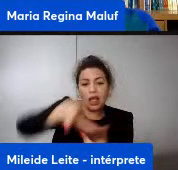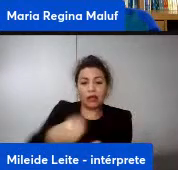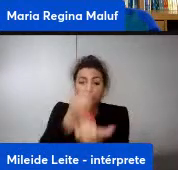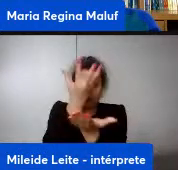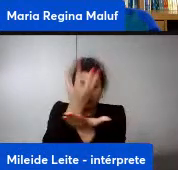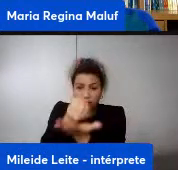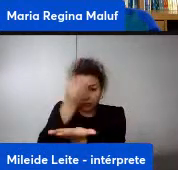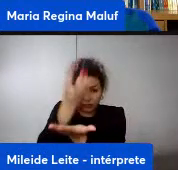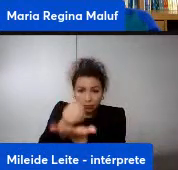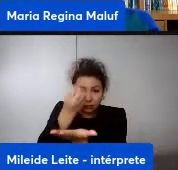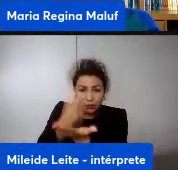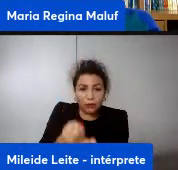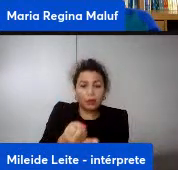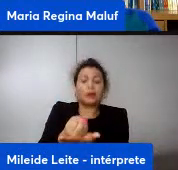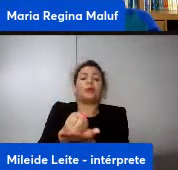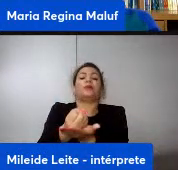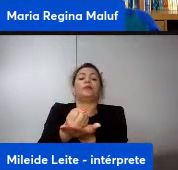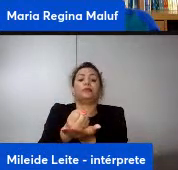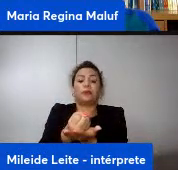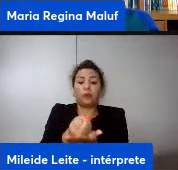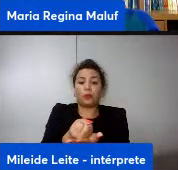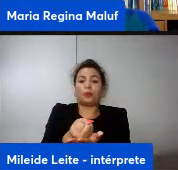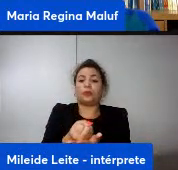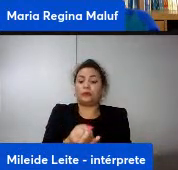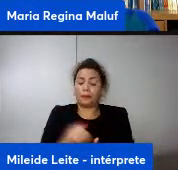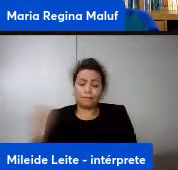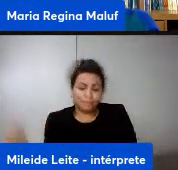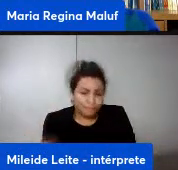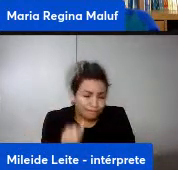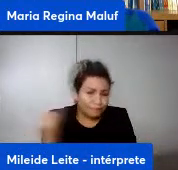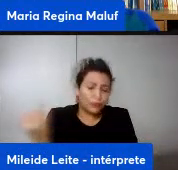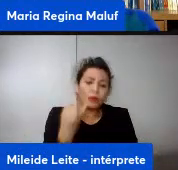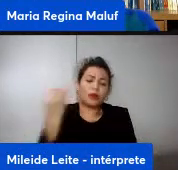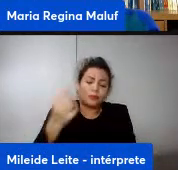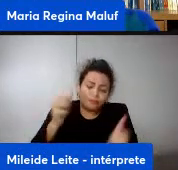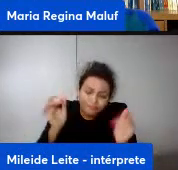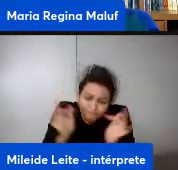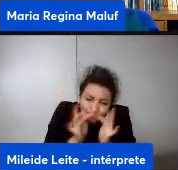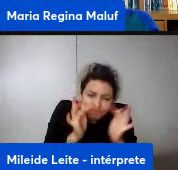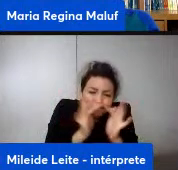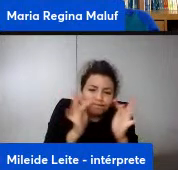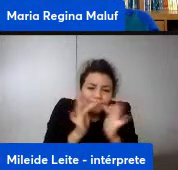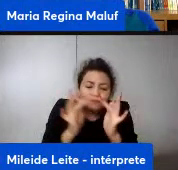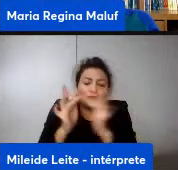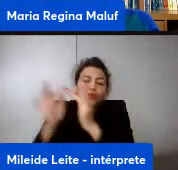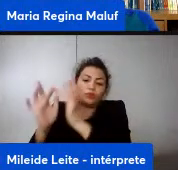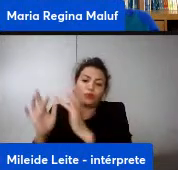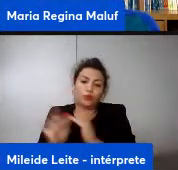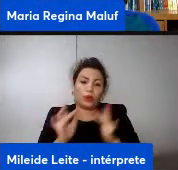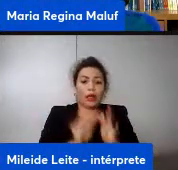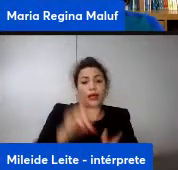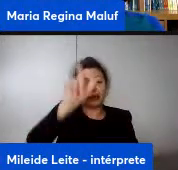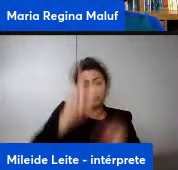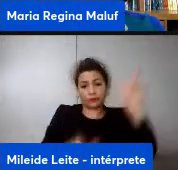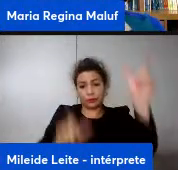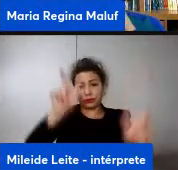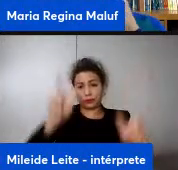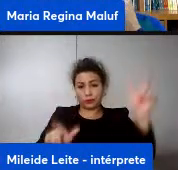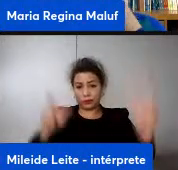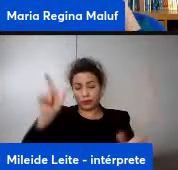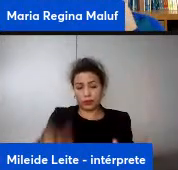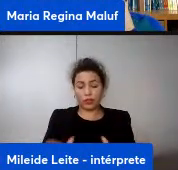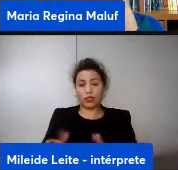alfabetização, tá? E, para isso, tem sido muito importante a proximidade adquirida com o pessoal aqui da